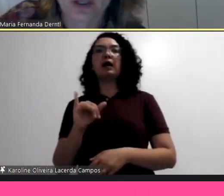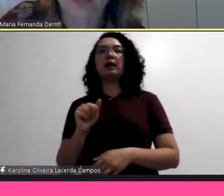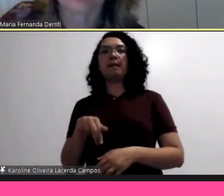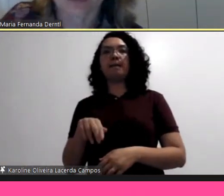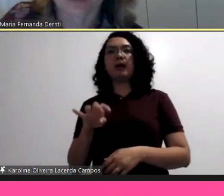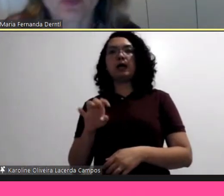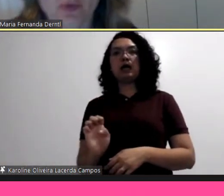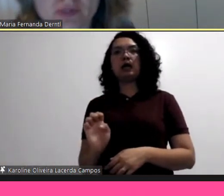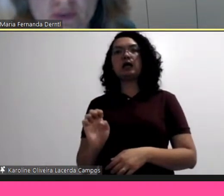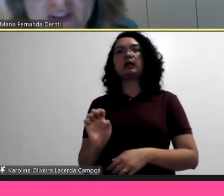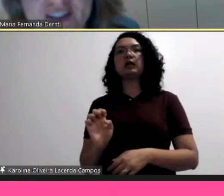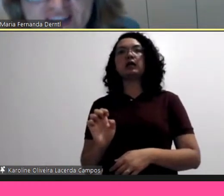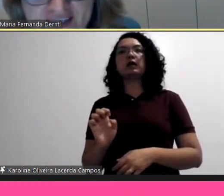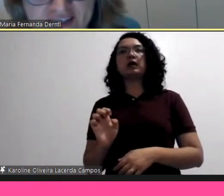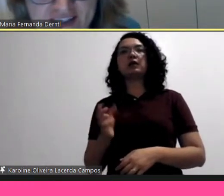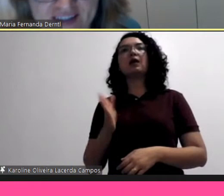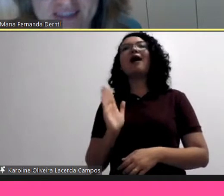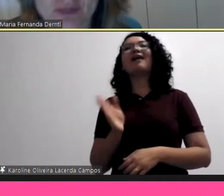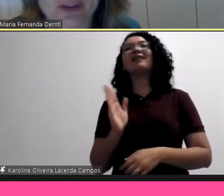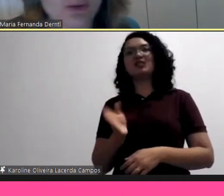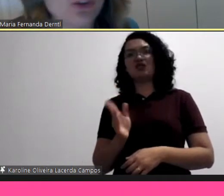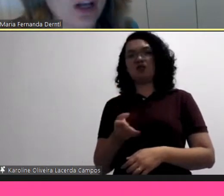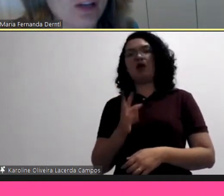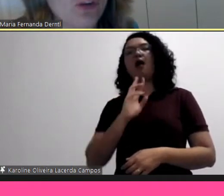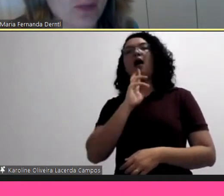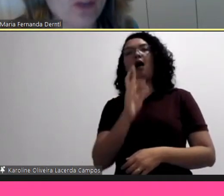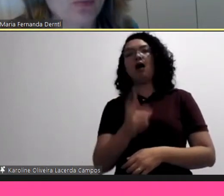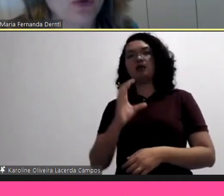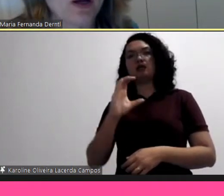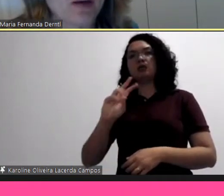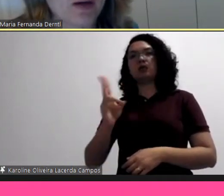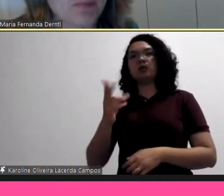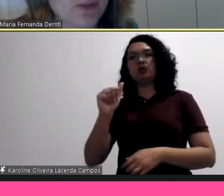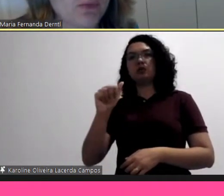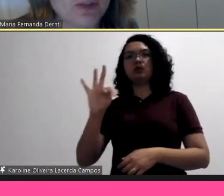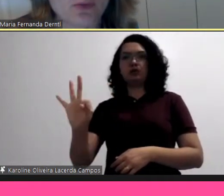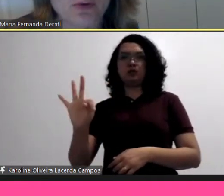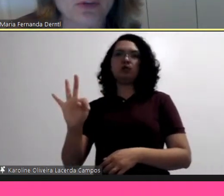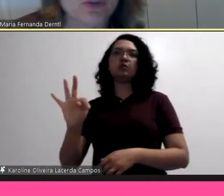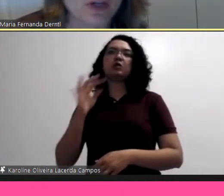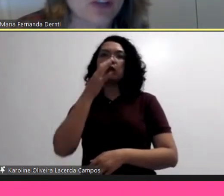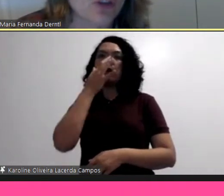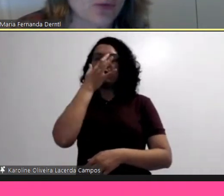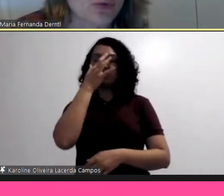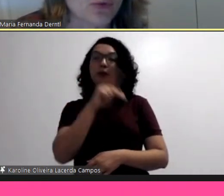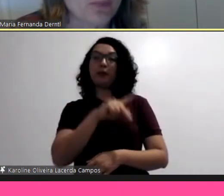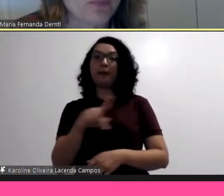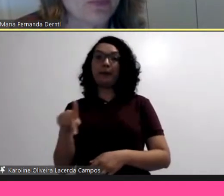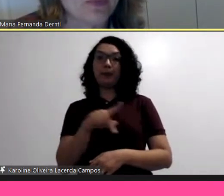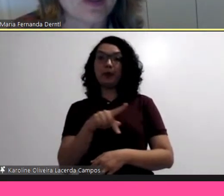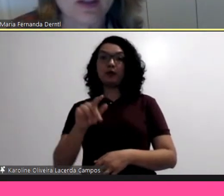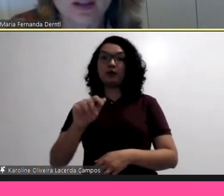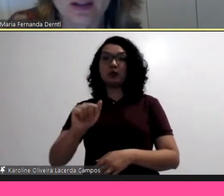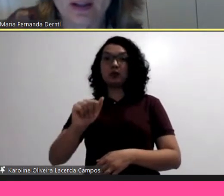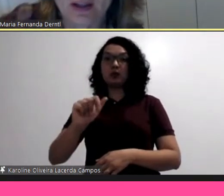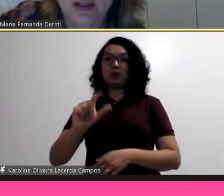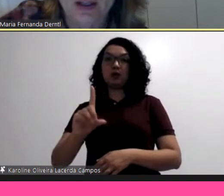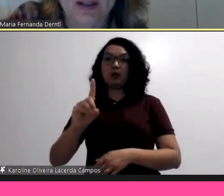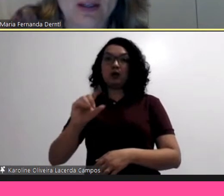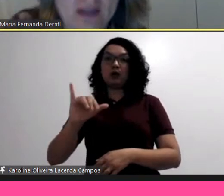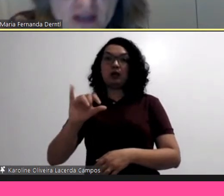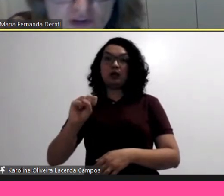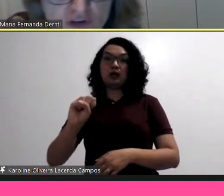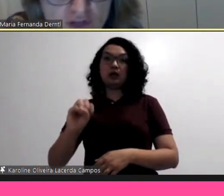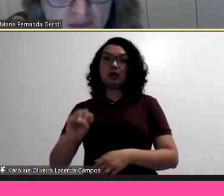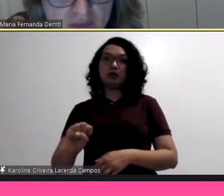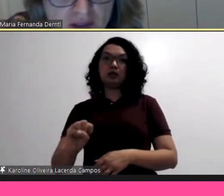professor, ela respondeu aqui no chat mesmo a pergunta do professor Adilson.